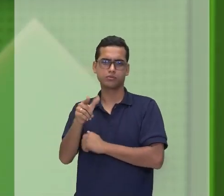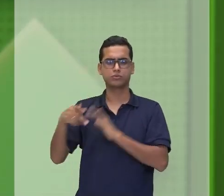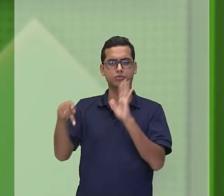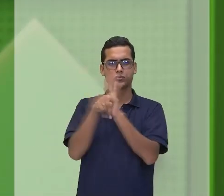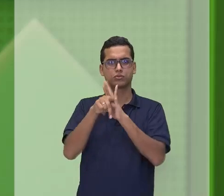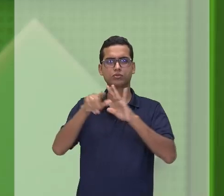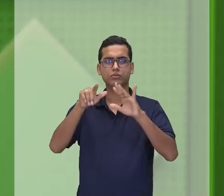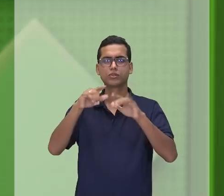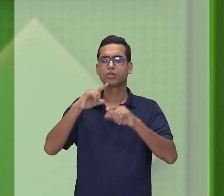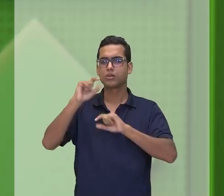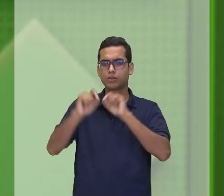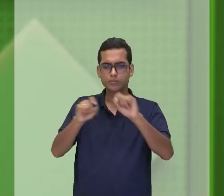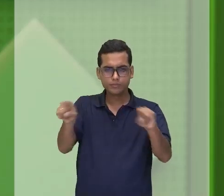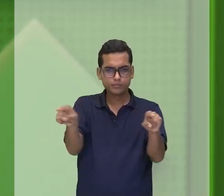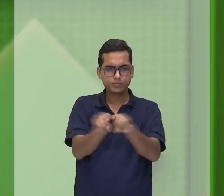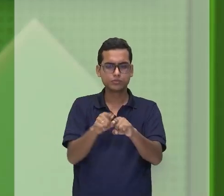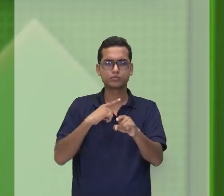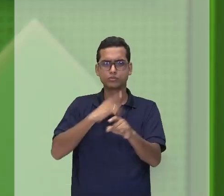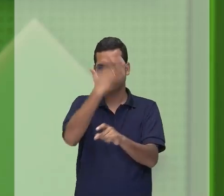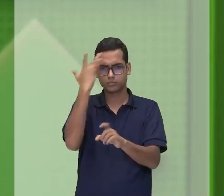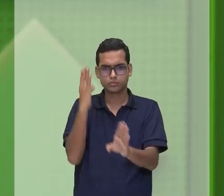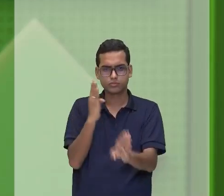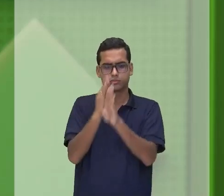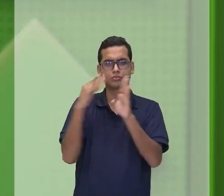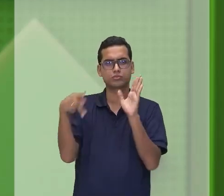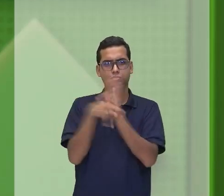norte-americano, e ele fez essa descoberta em